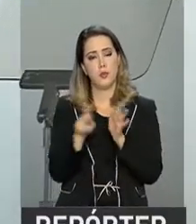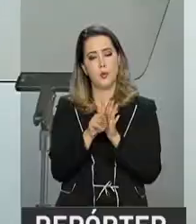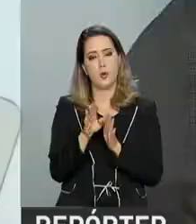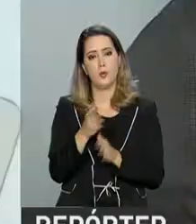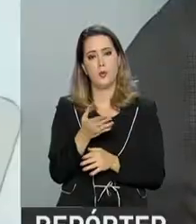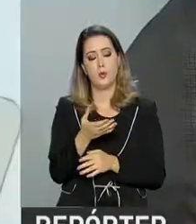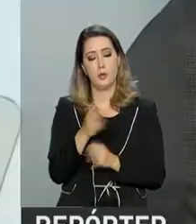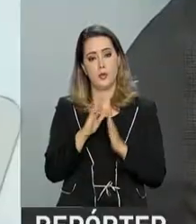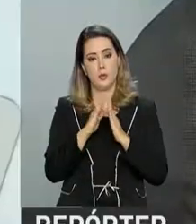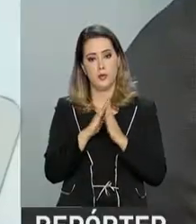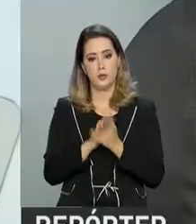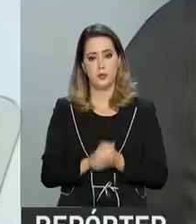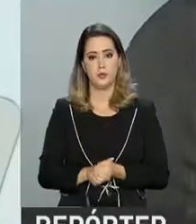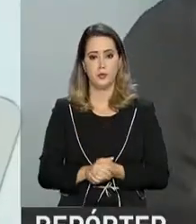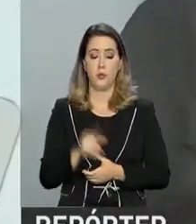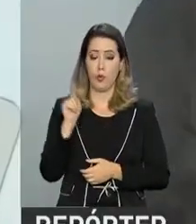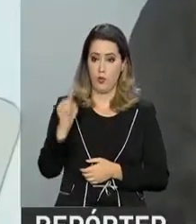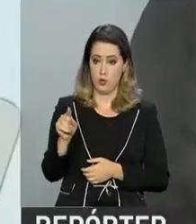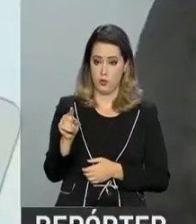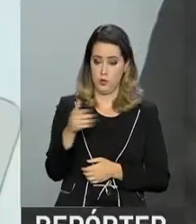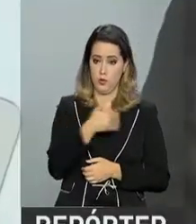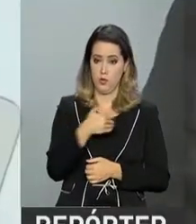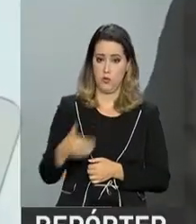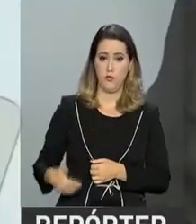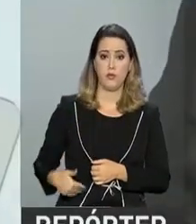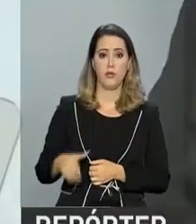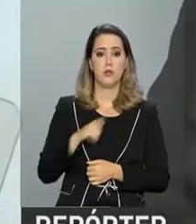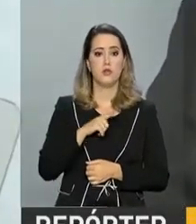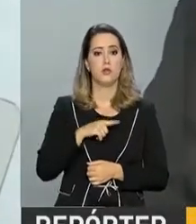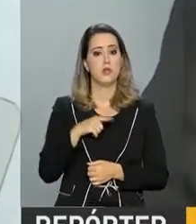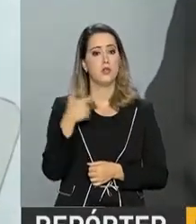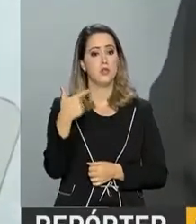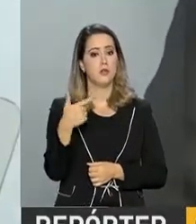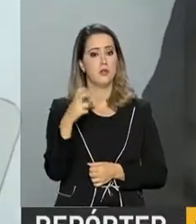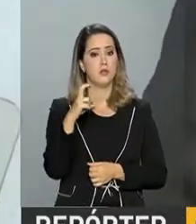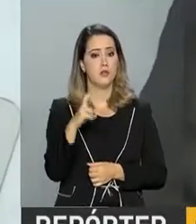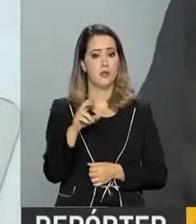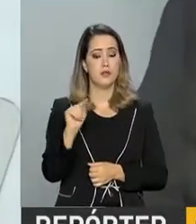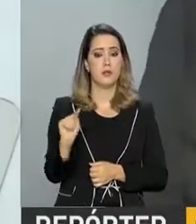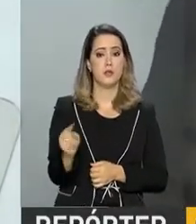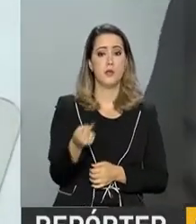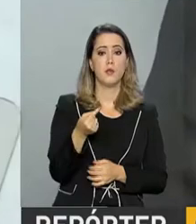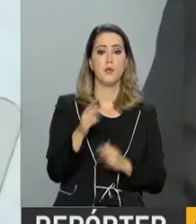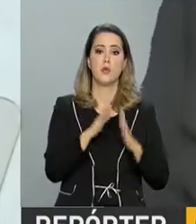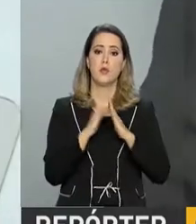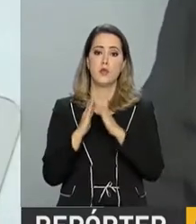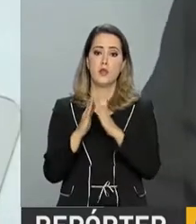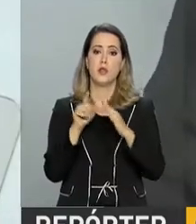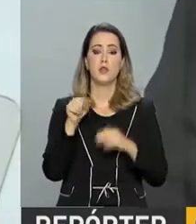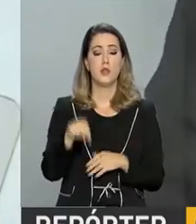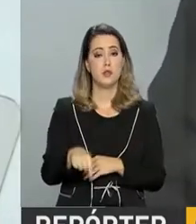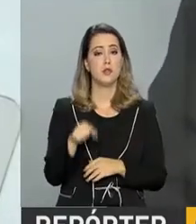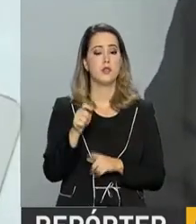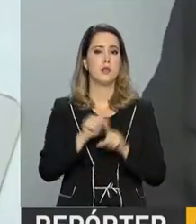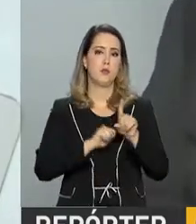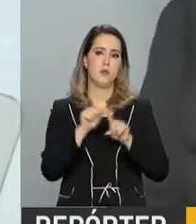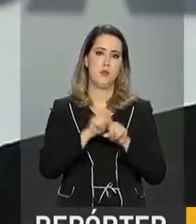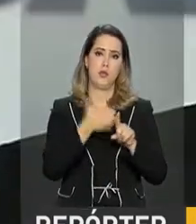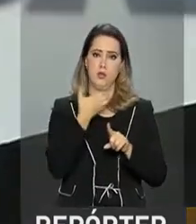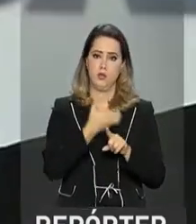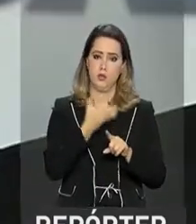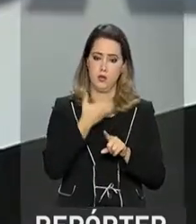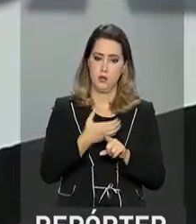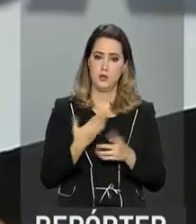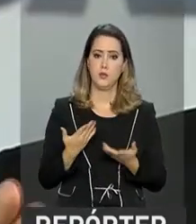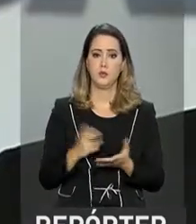lar seu governo em 25 mil unidades ainda para entregar só este mês de dezembro